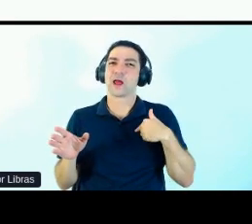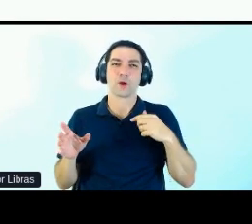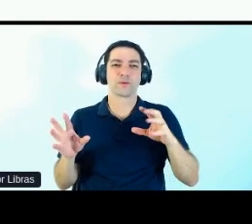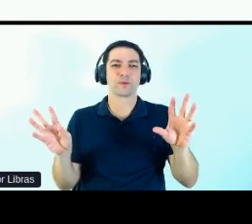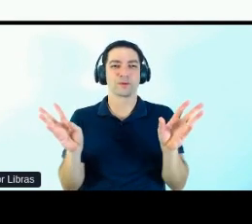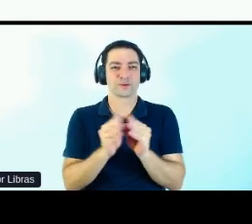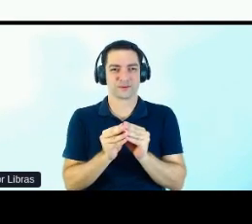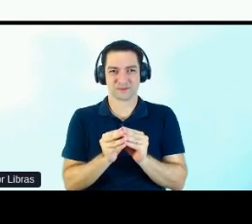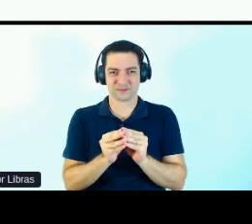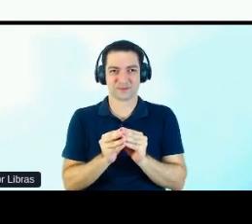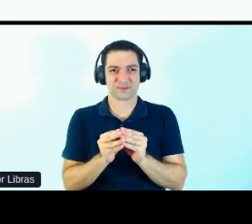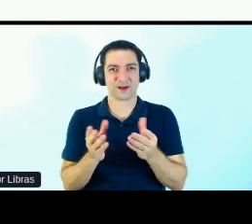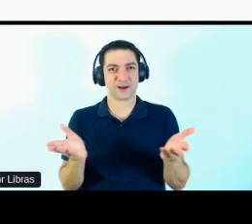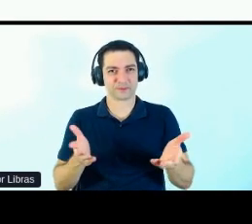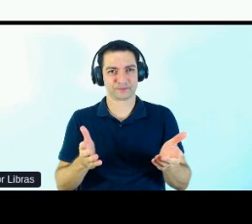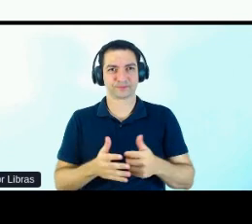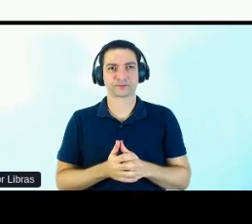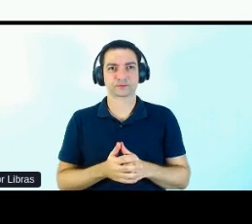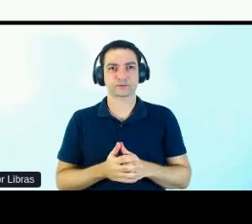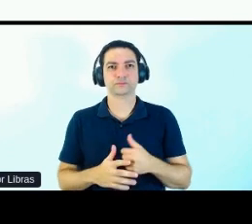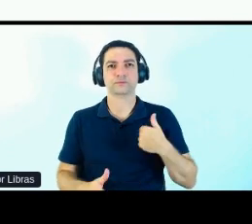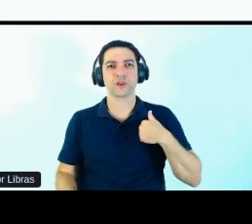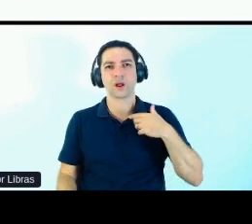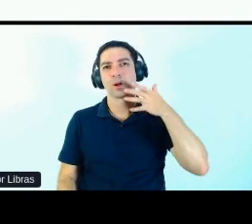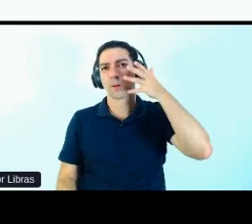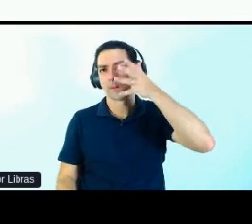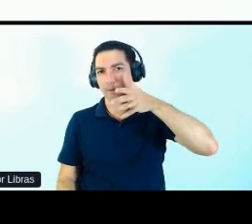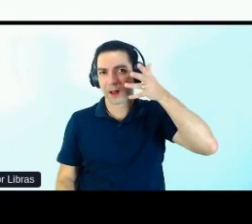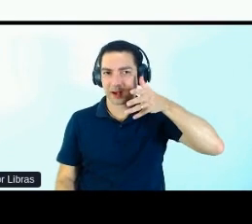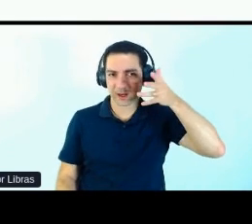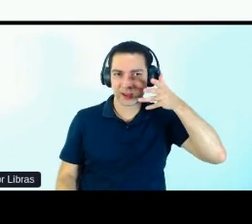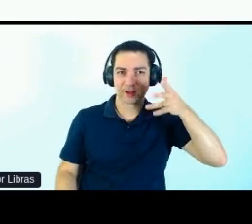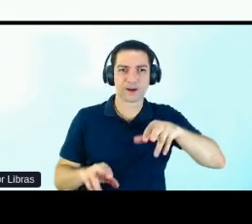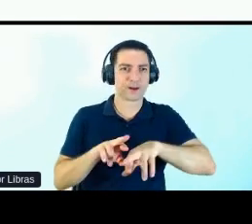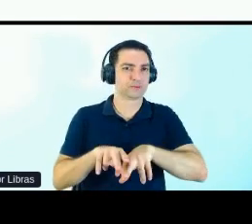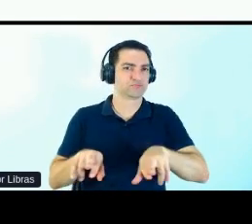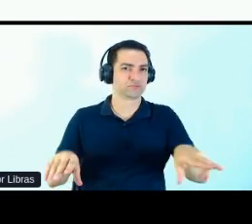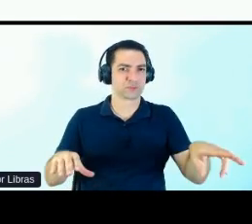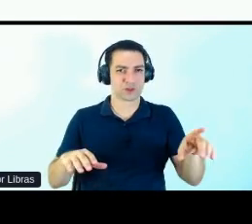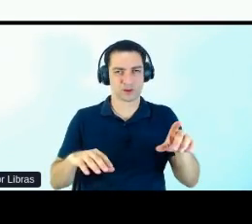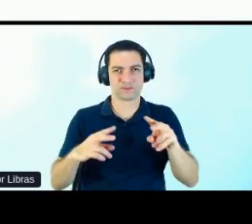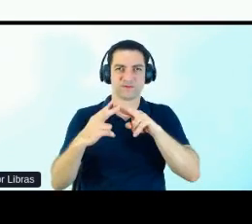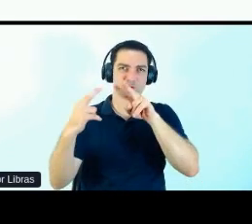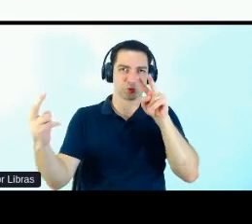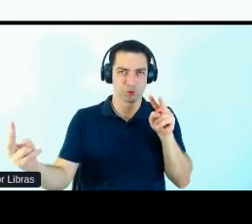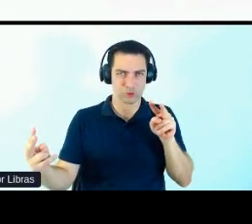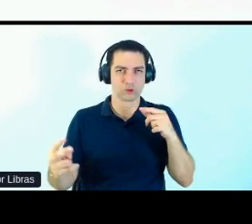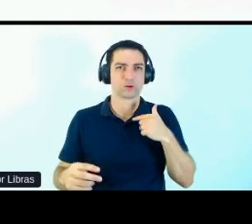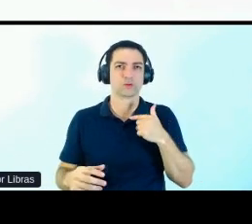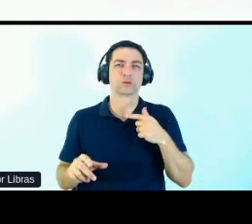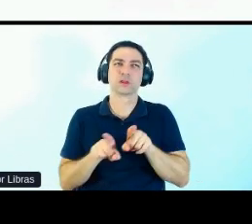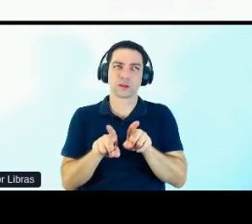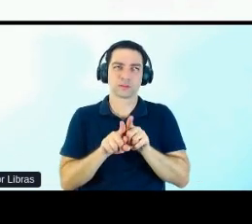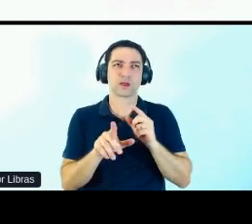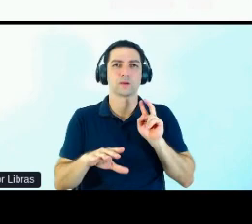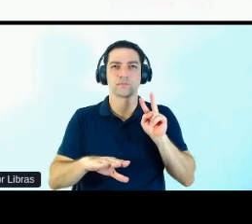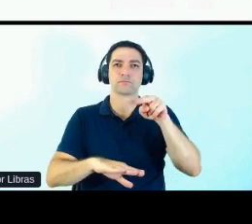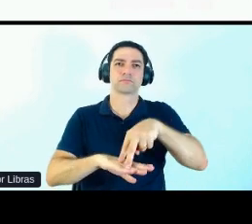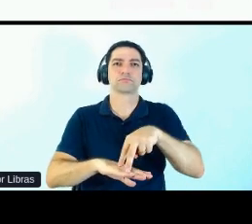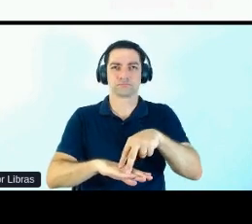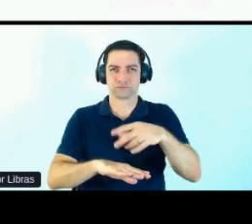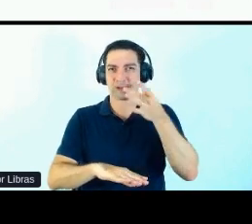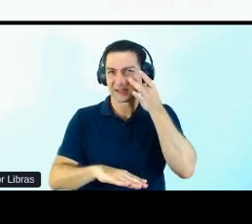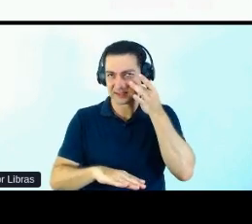Aqui de palestras, né, dou muitas palestras ali online, mesmo as presenciais, negócio, muita gente